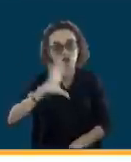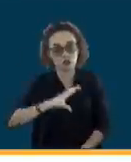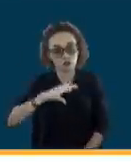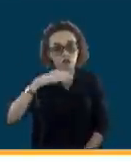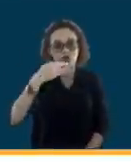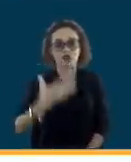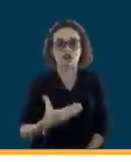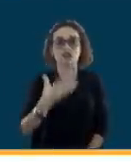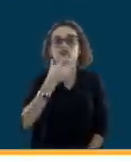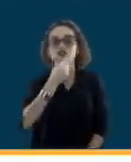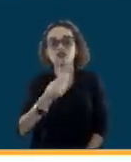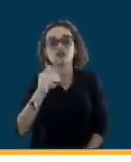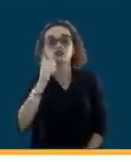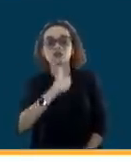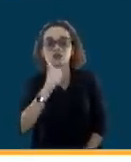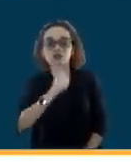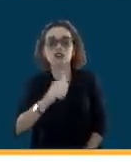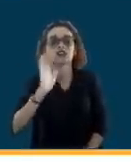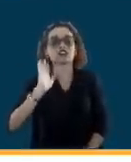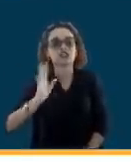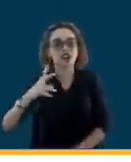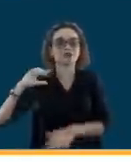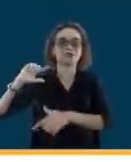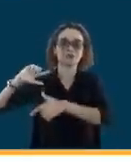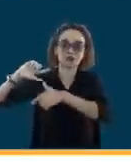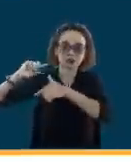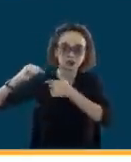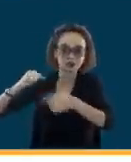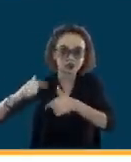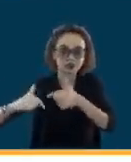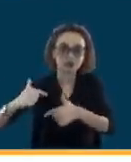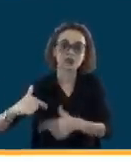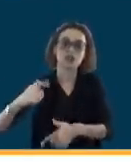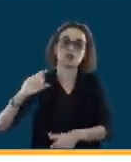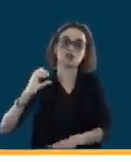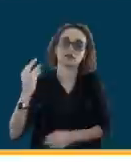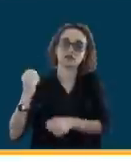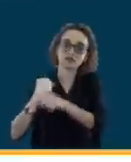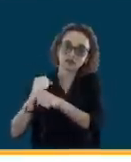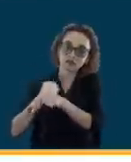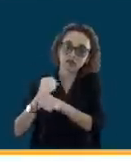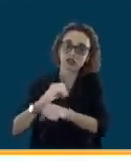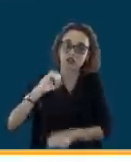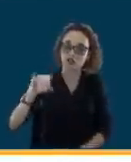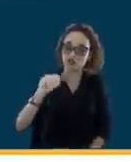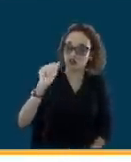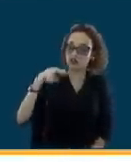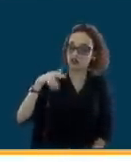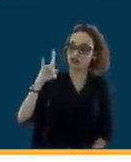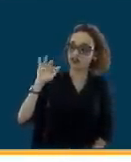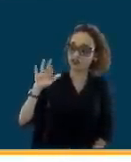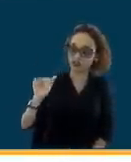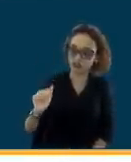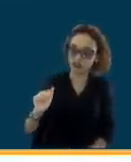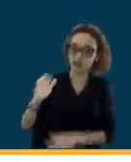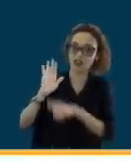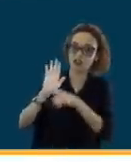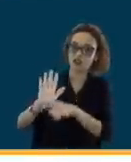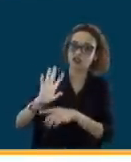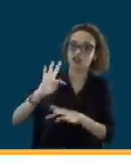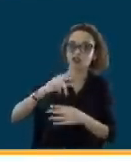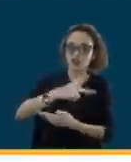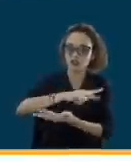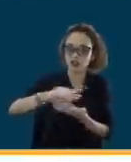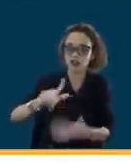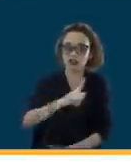há tantos anos e com a luz de Célio, a luz de Jandira, a luz de Márcio, a luz de Santini e de tantos gestores, como